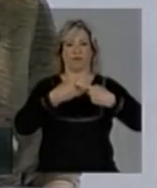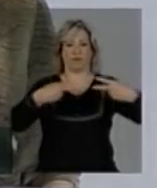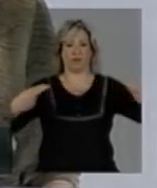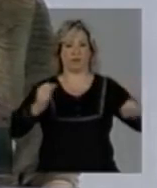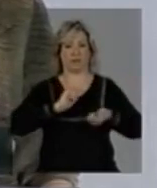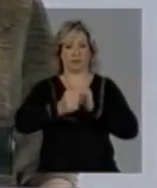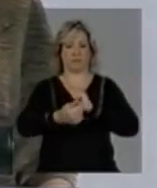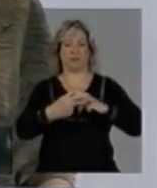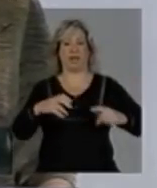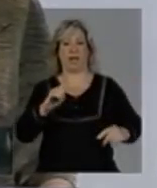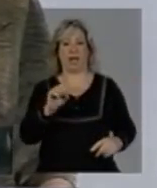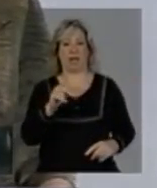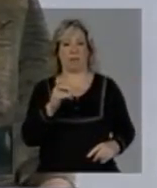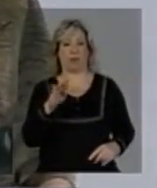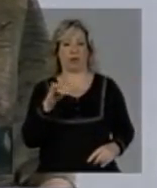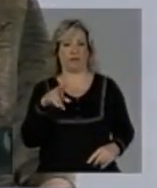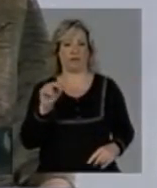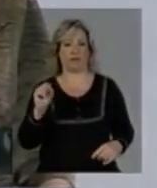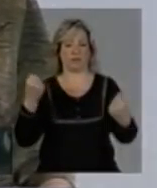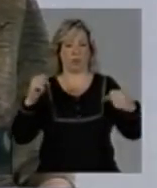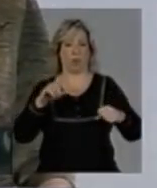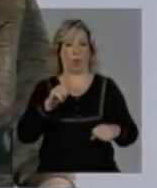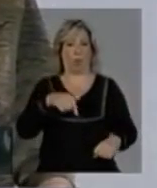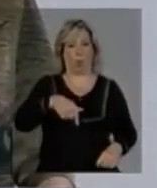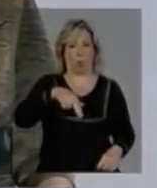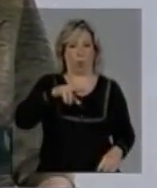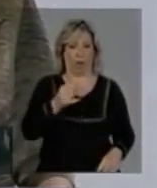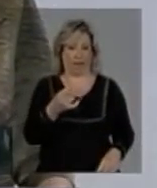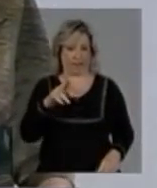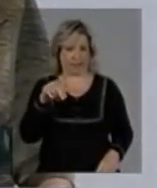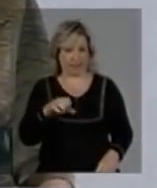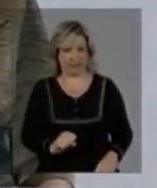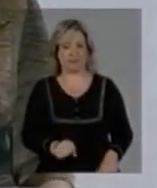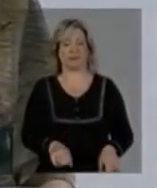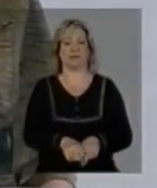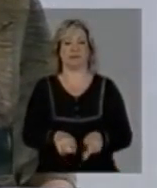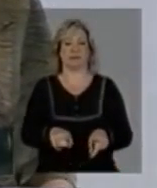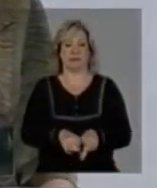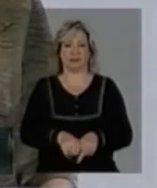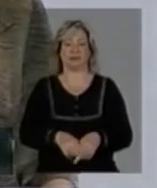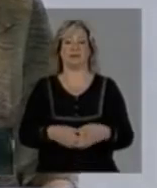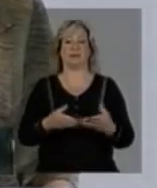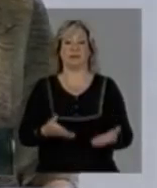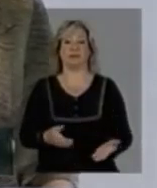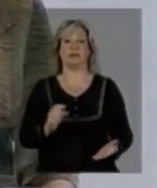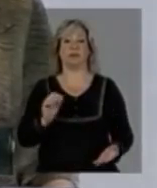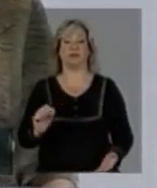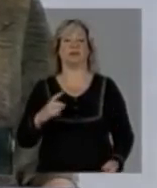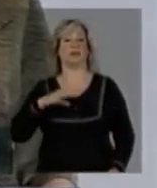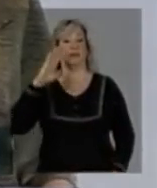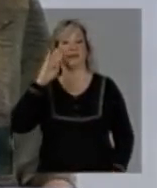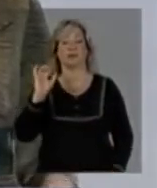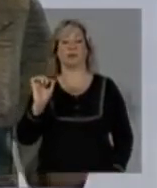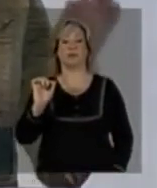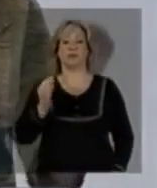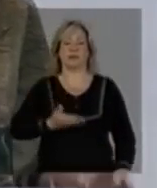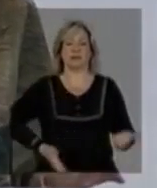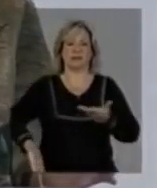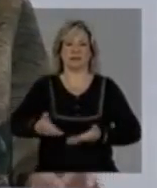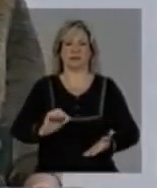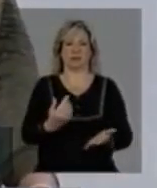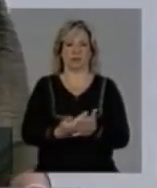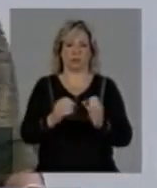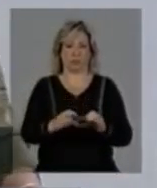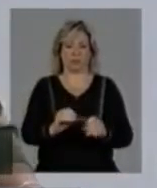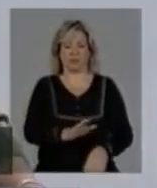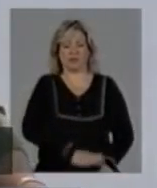governo federal vem fazendo no sentido de ter um tratamento da educação da